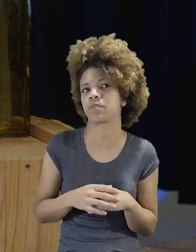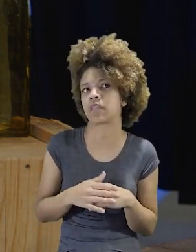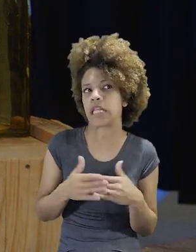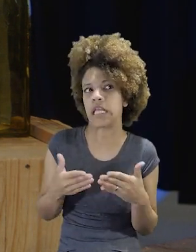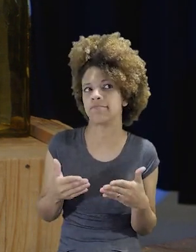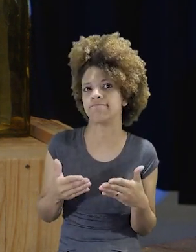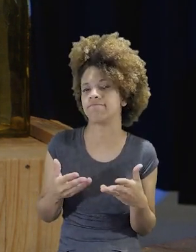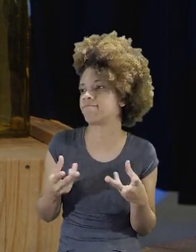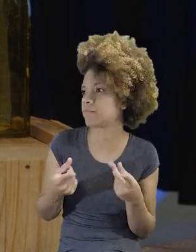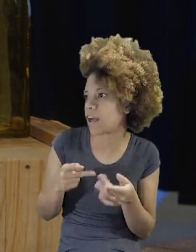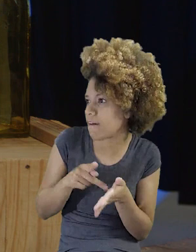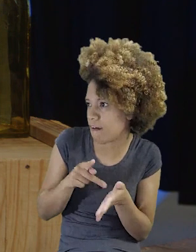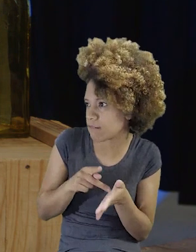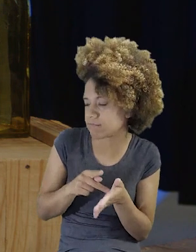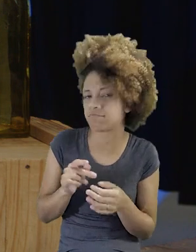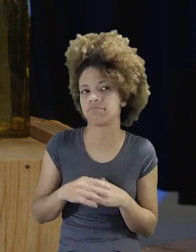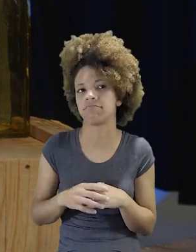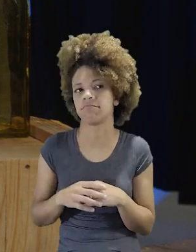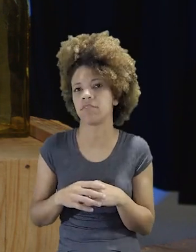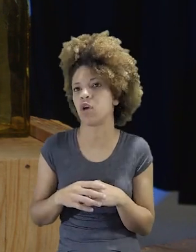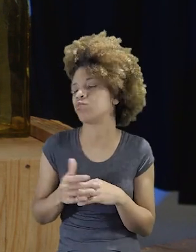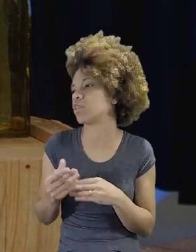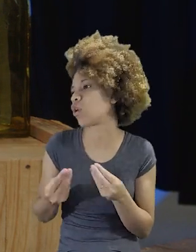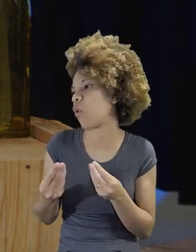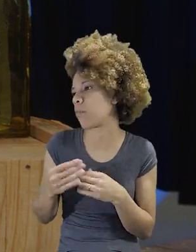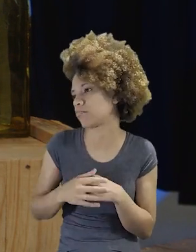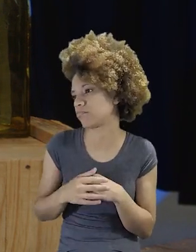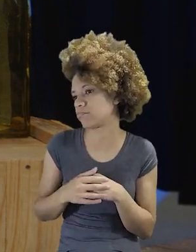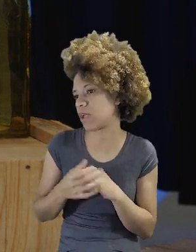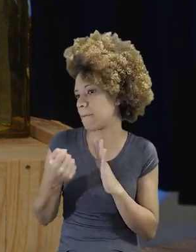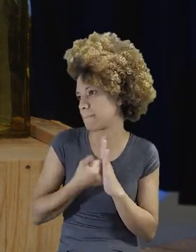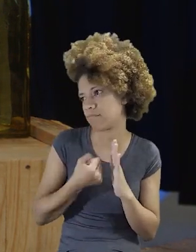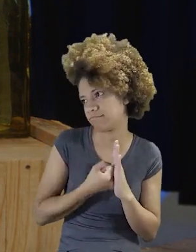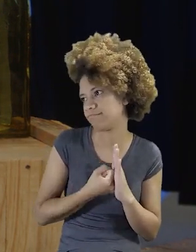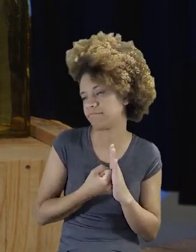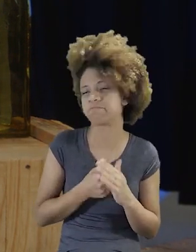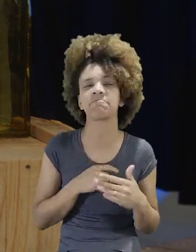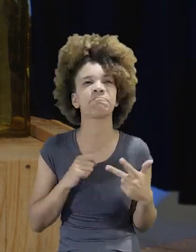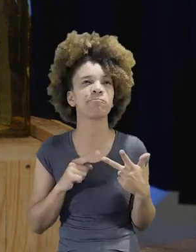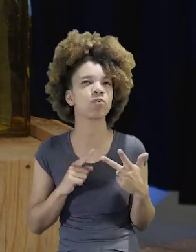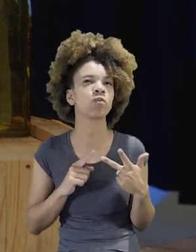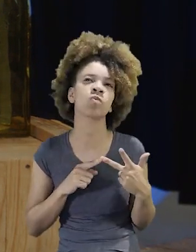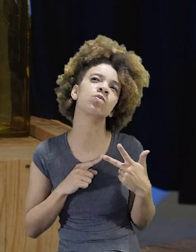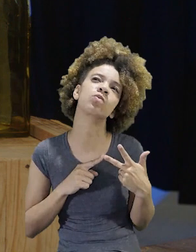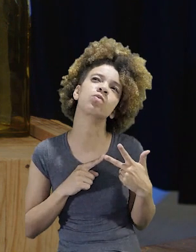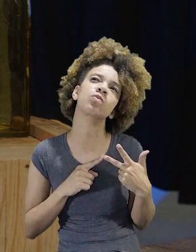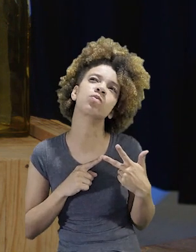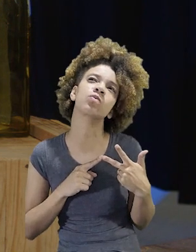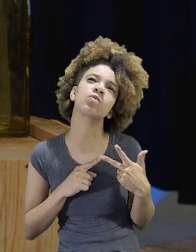muito muito muito muito puro muito muito real mim não tem como como bater de frente